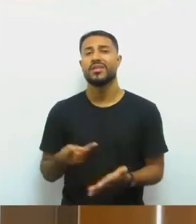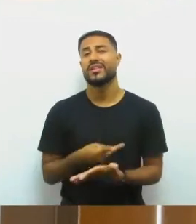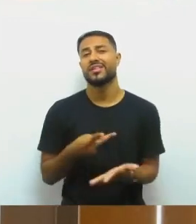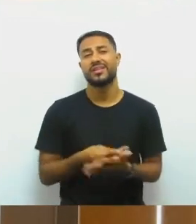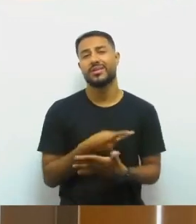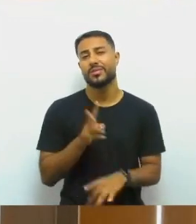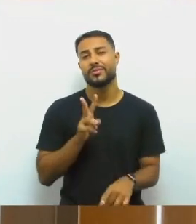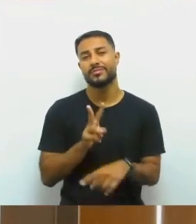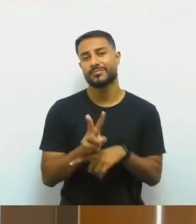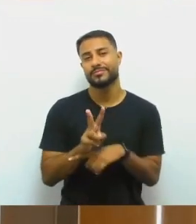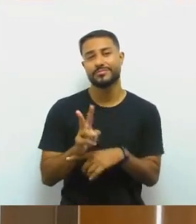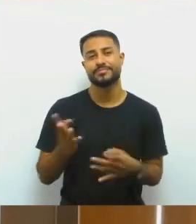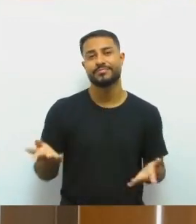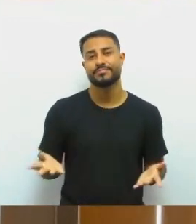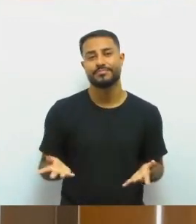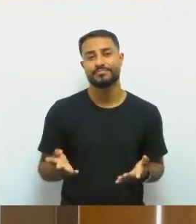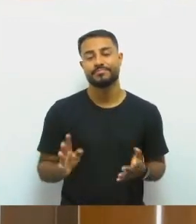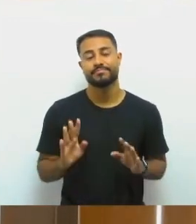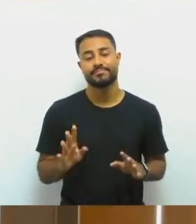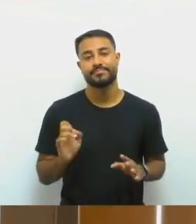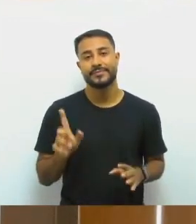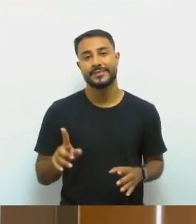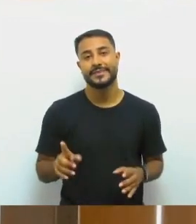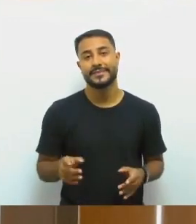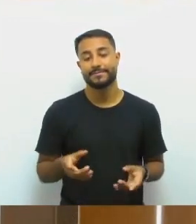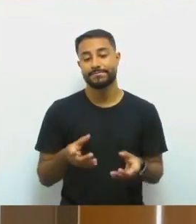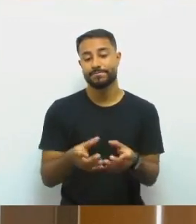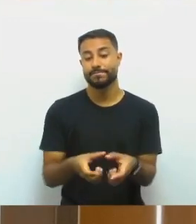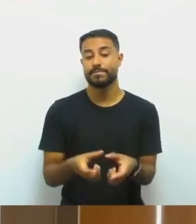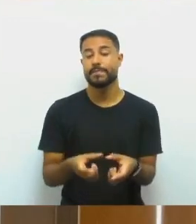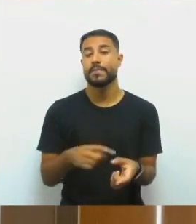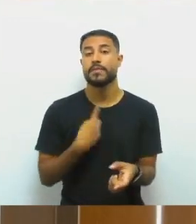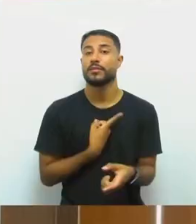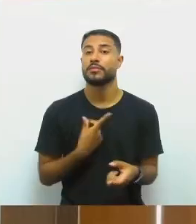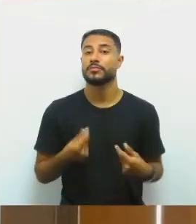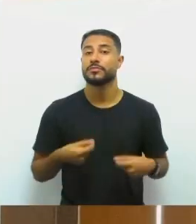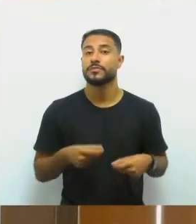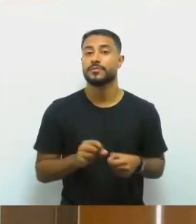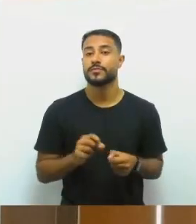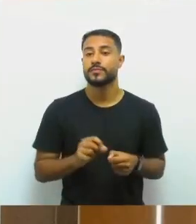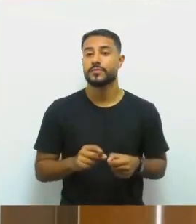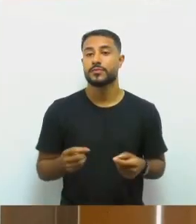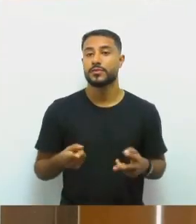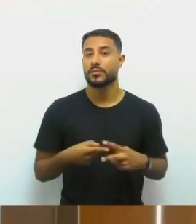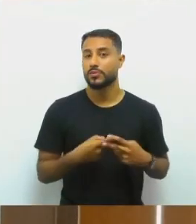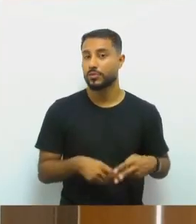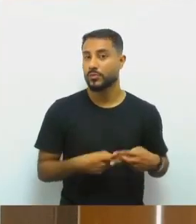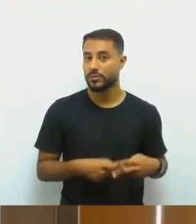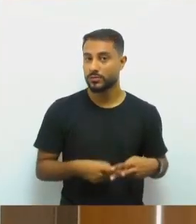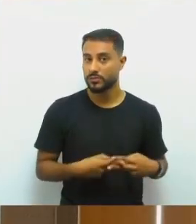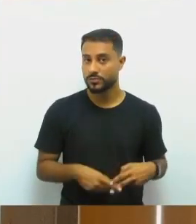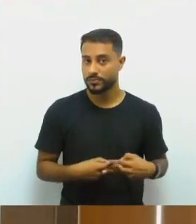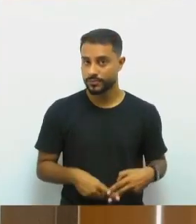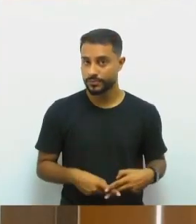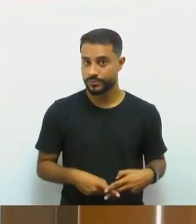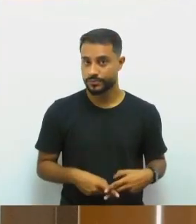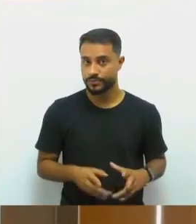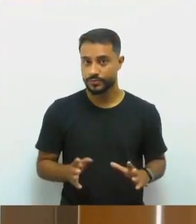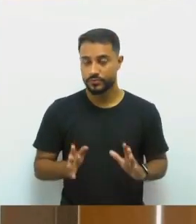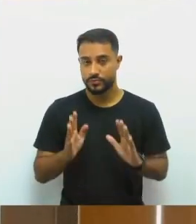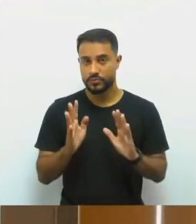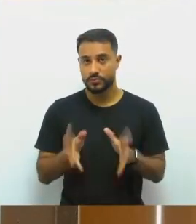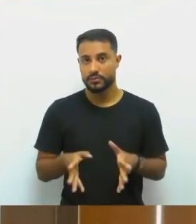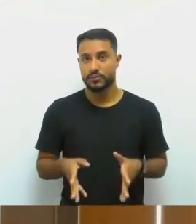É exatamente aí que a gente precisa fazer algumas correções. Já